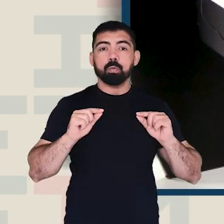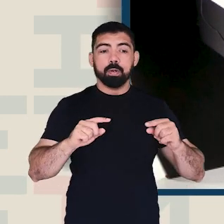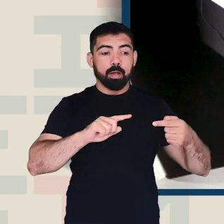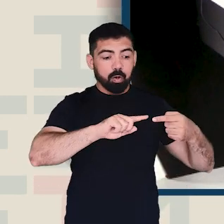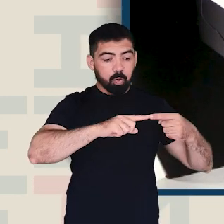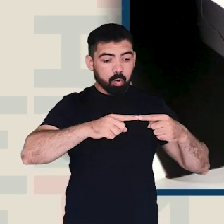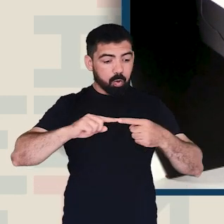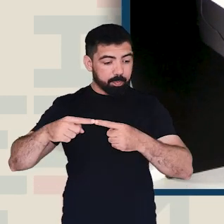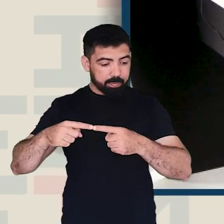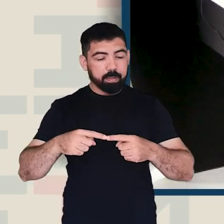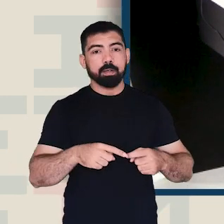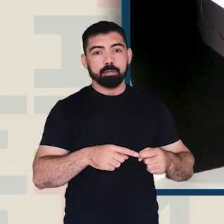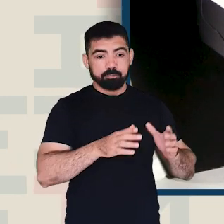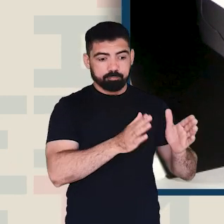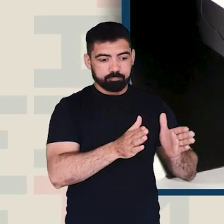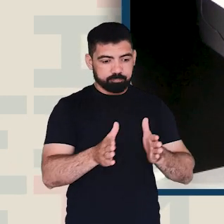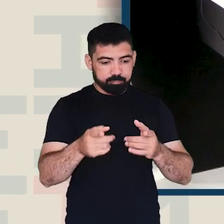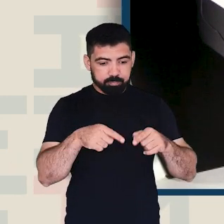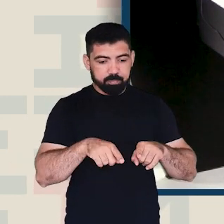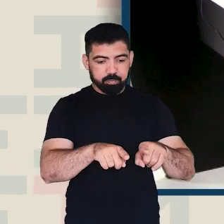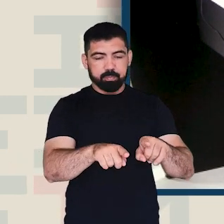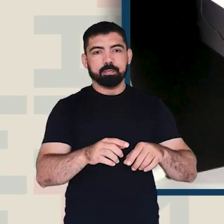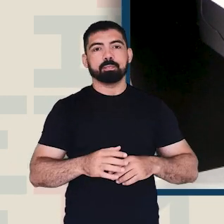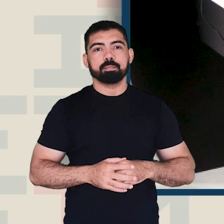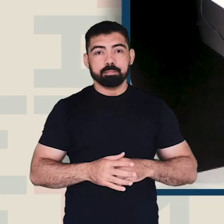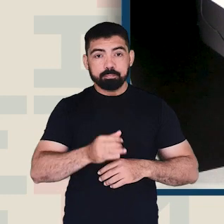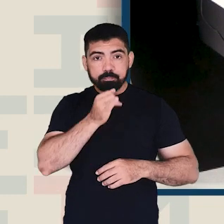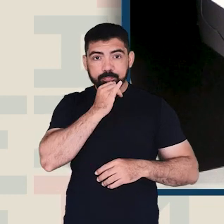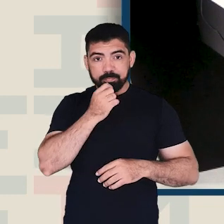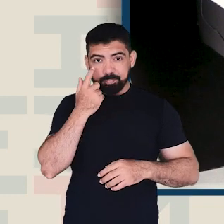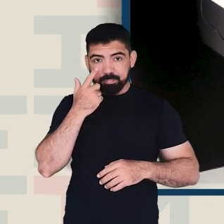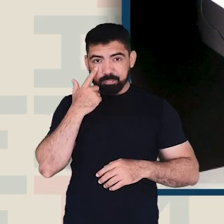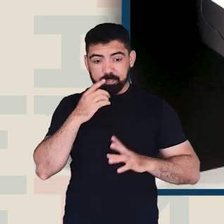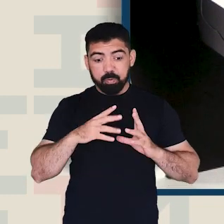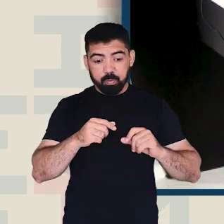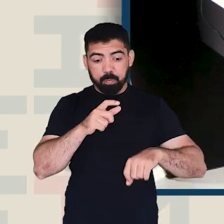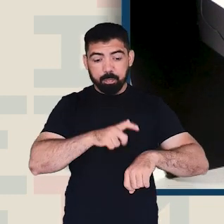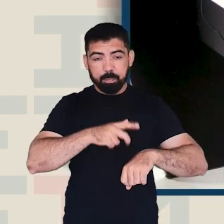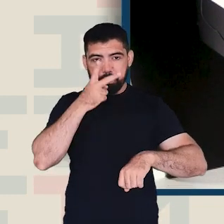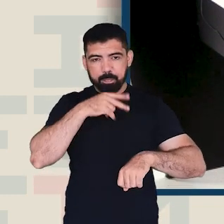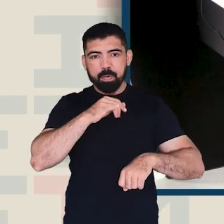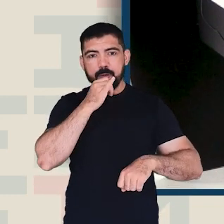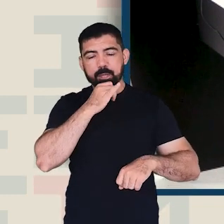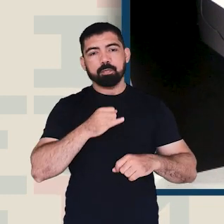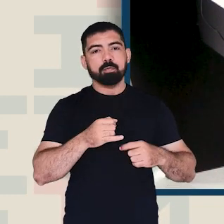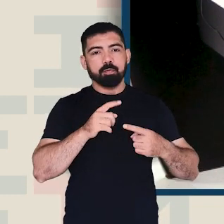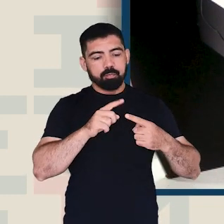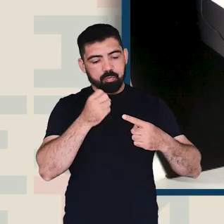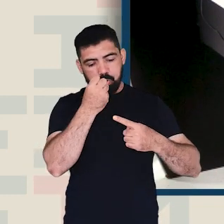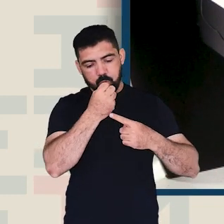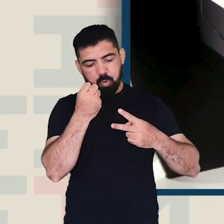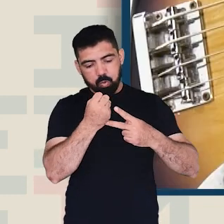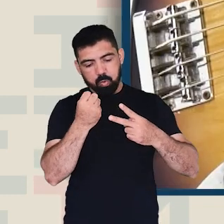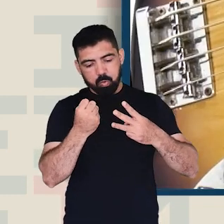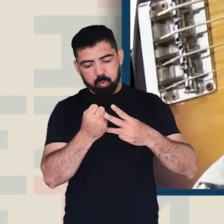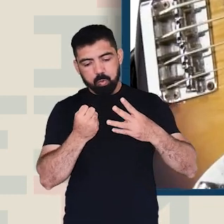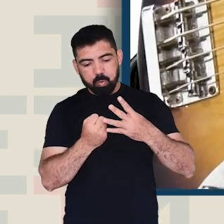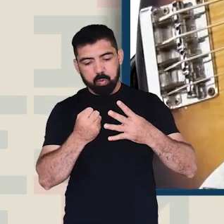a combinação de sons simultâneos. O que é isso? Tudo tocado ao mesmo tempo. Então, eu toco várias notas